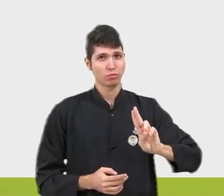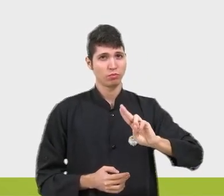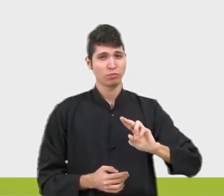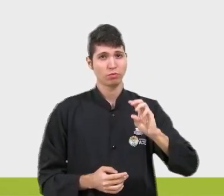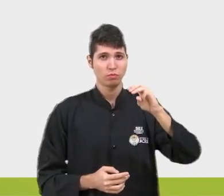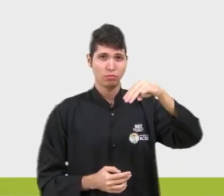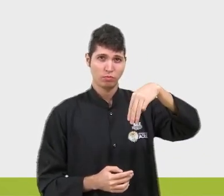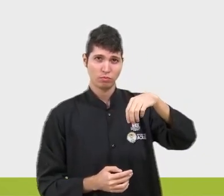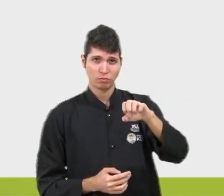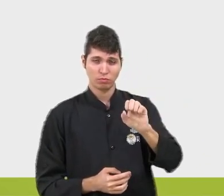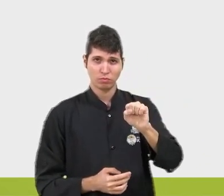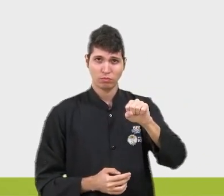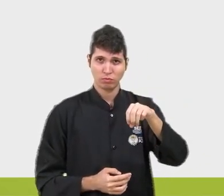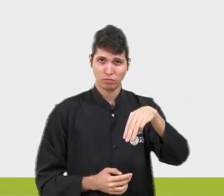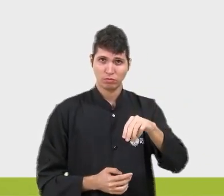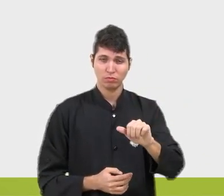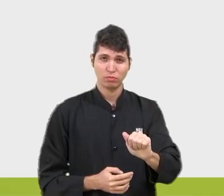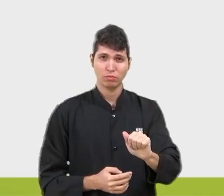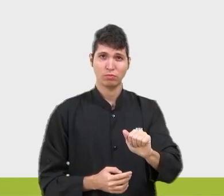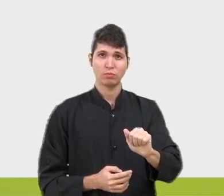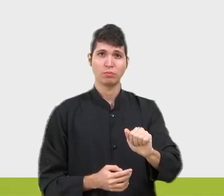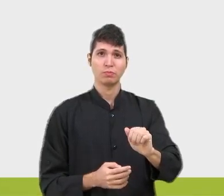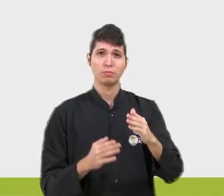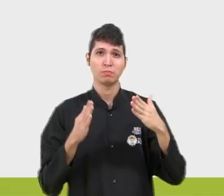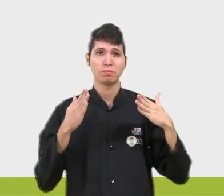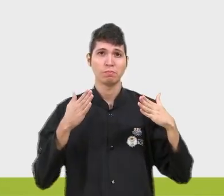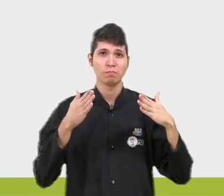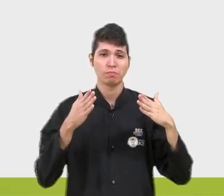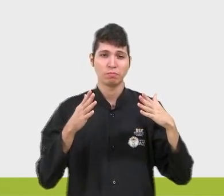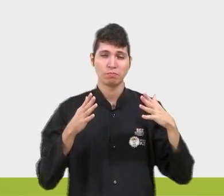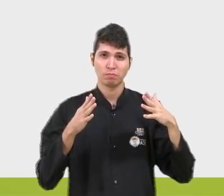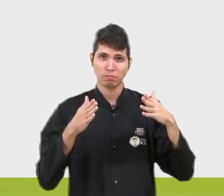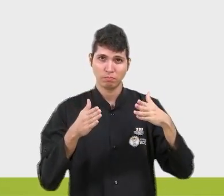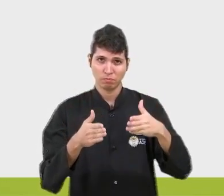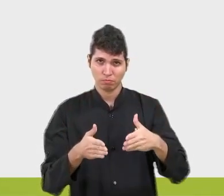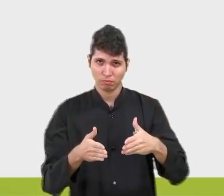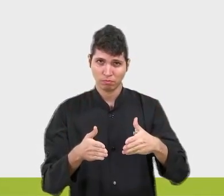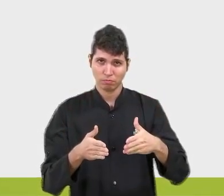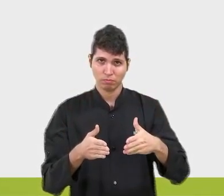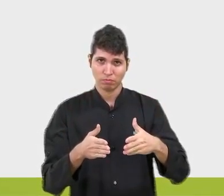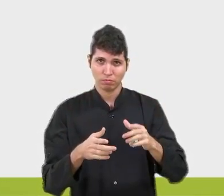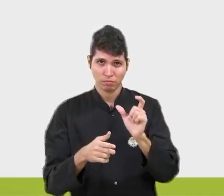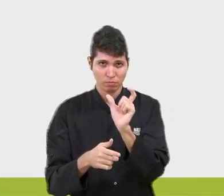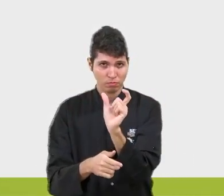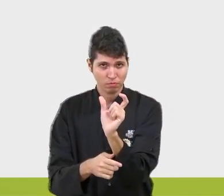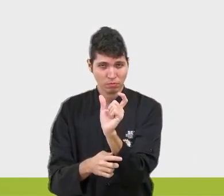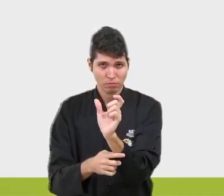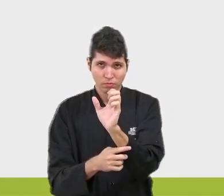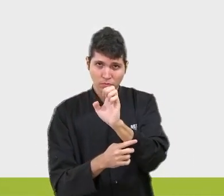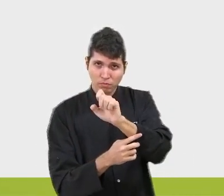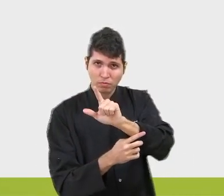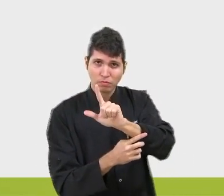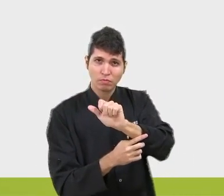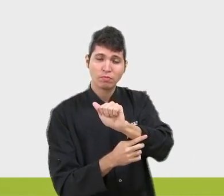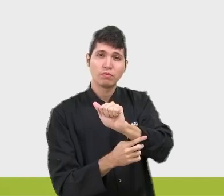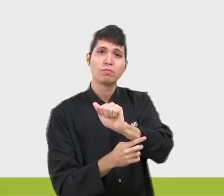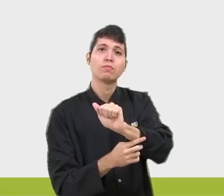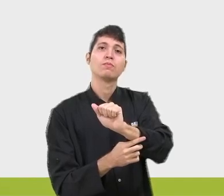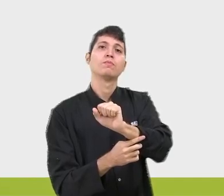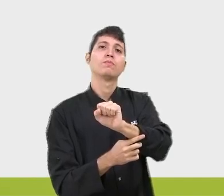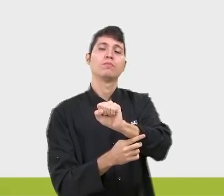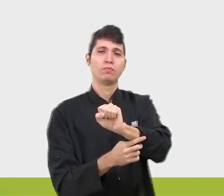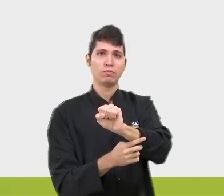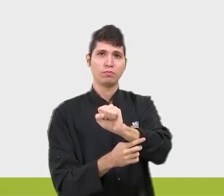mesmo para enfatizar, né, a palavra elas, né? Então, esse é